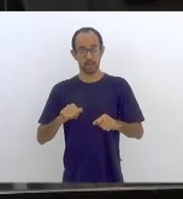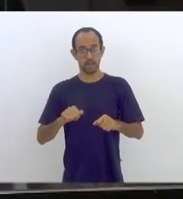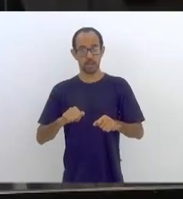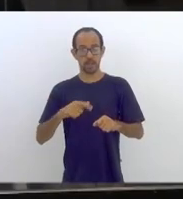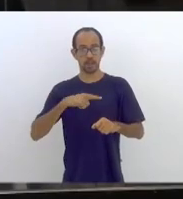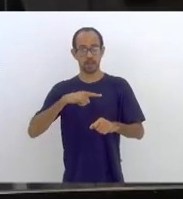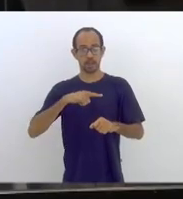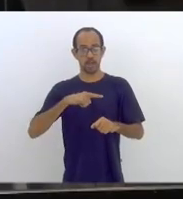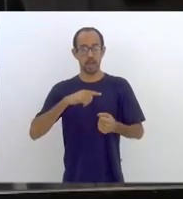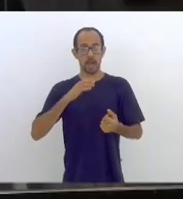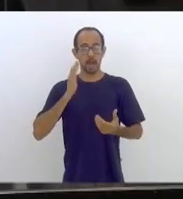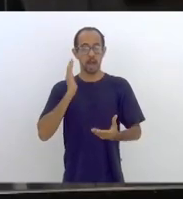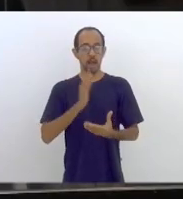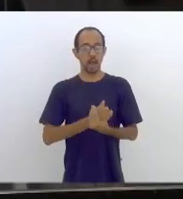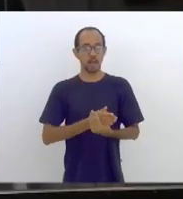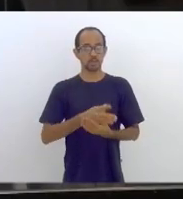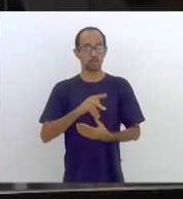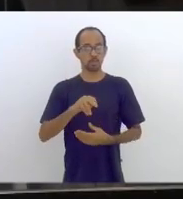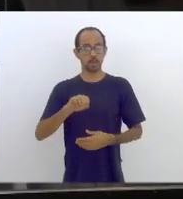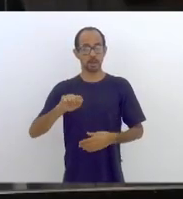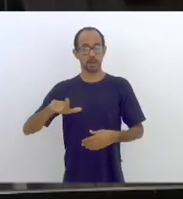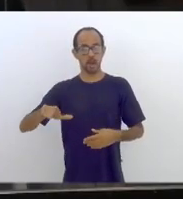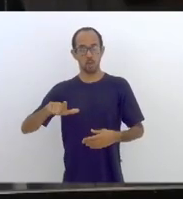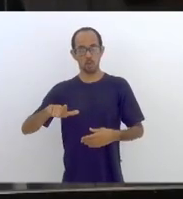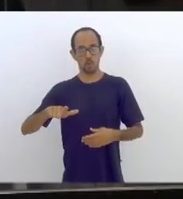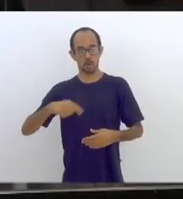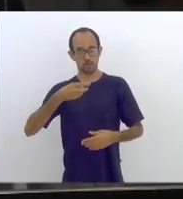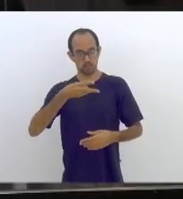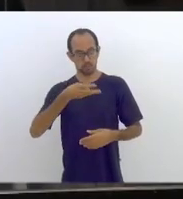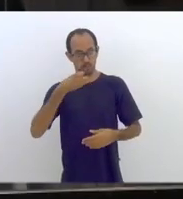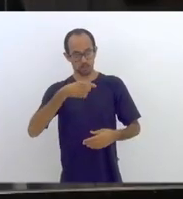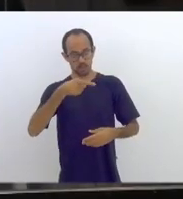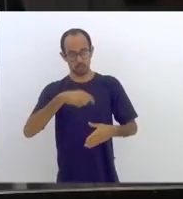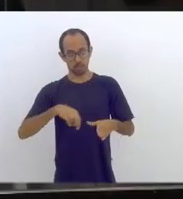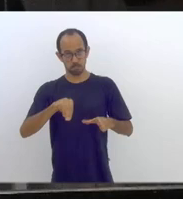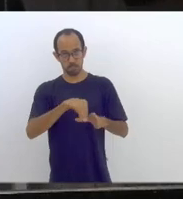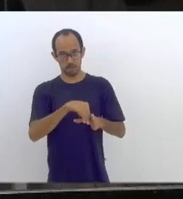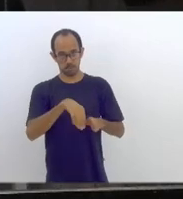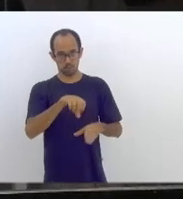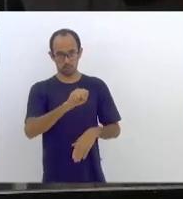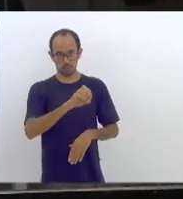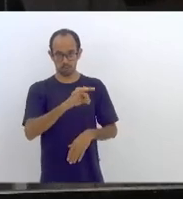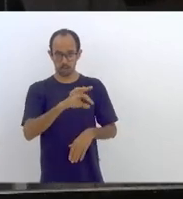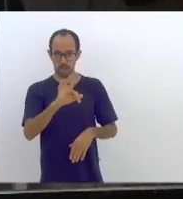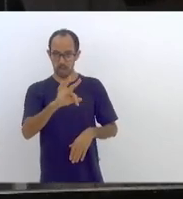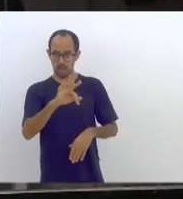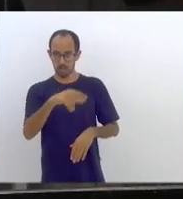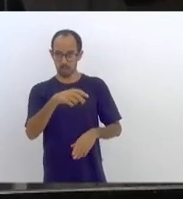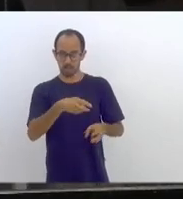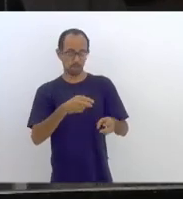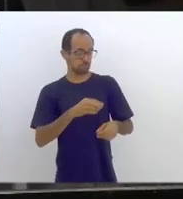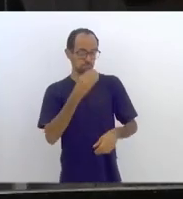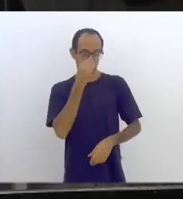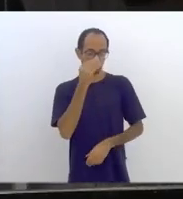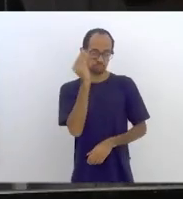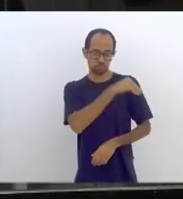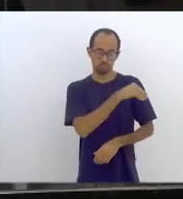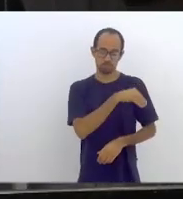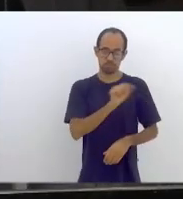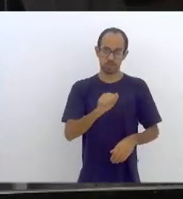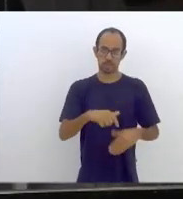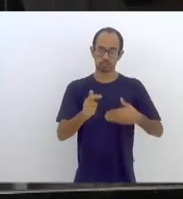e nós vemos o STF membros do STF ignorando essa atribuição constitucional